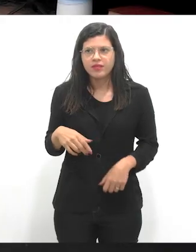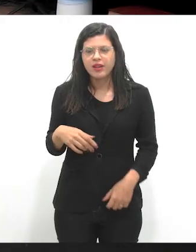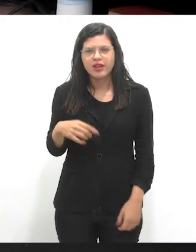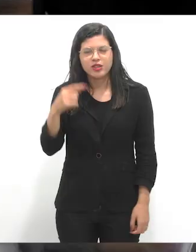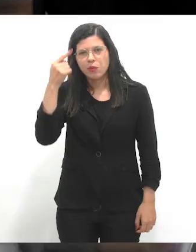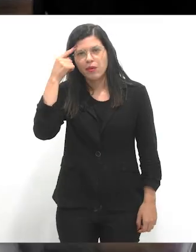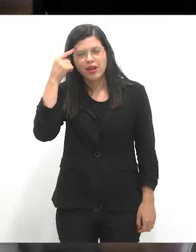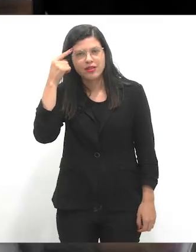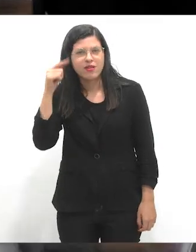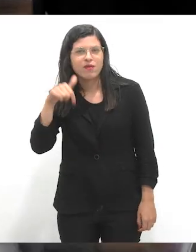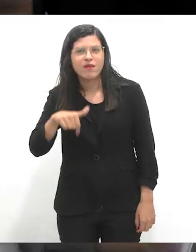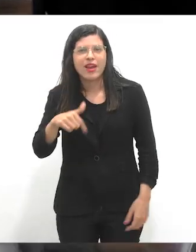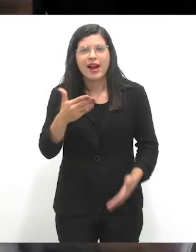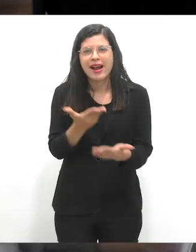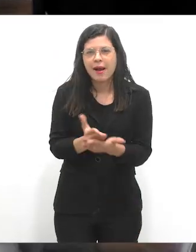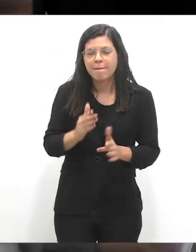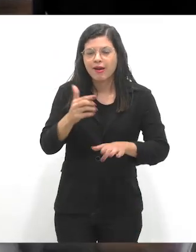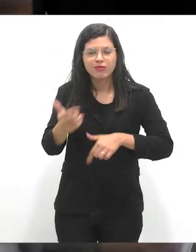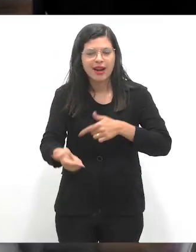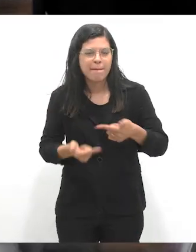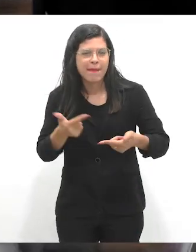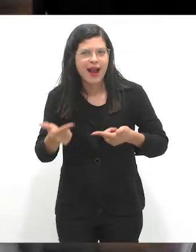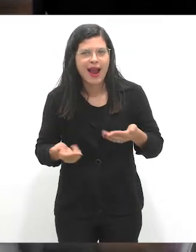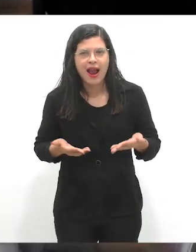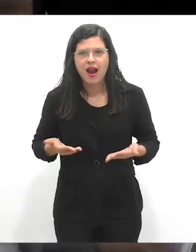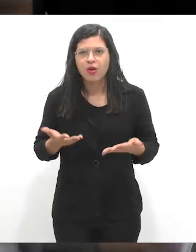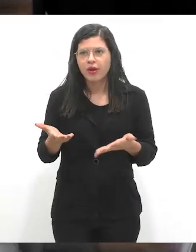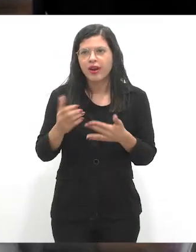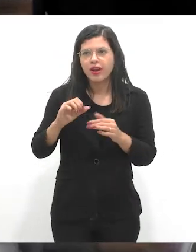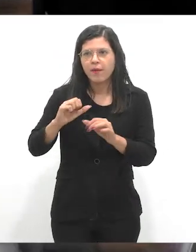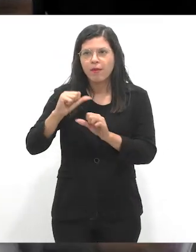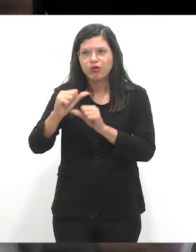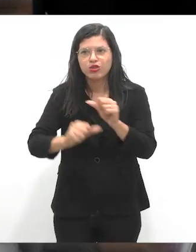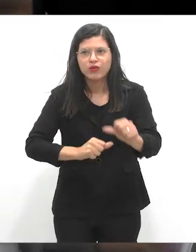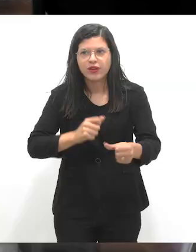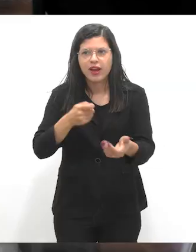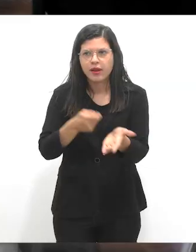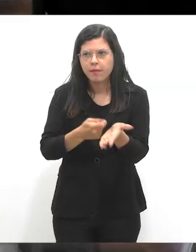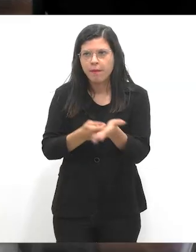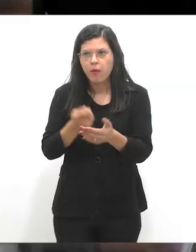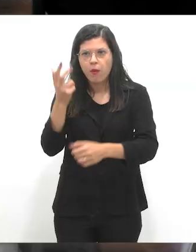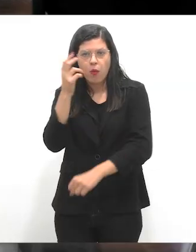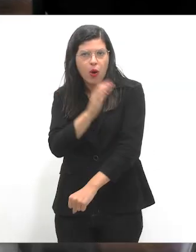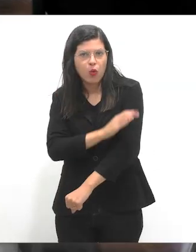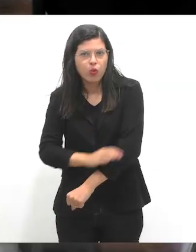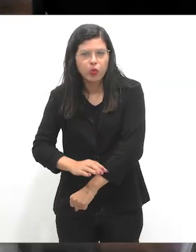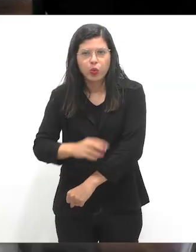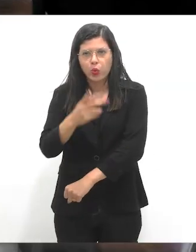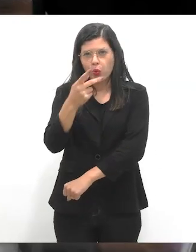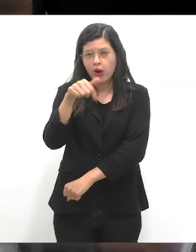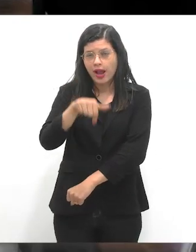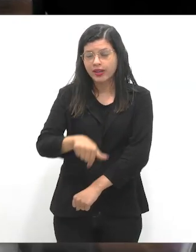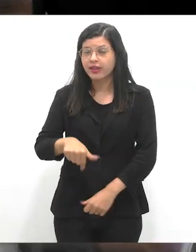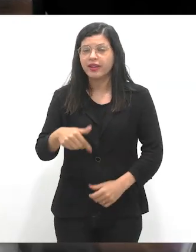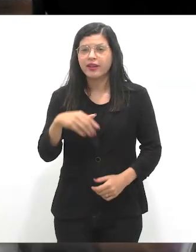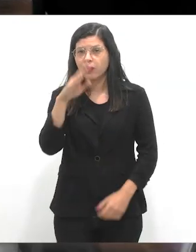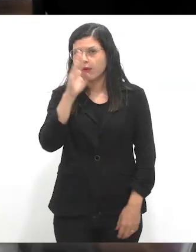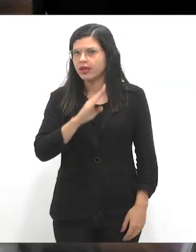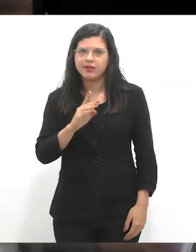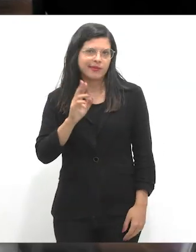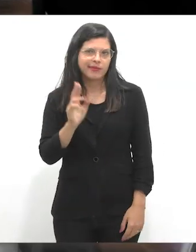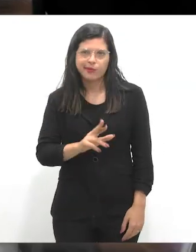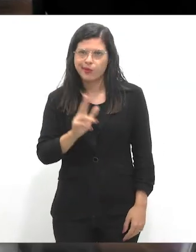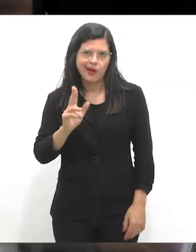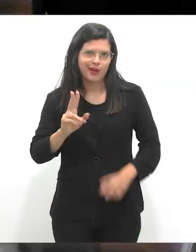muito essa questão, vão roubar nossos empregos, vão querer modificar e impor a cultura deles aqui. E acho que,